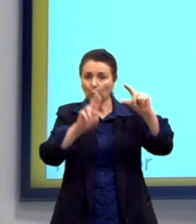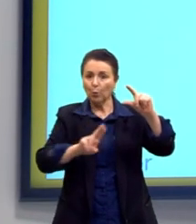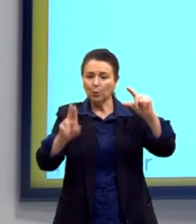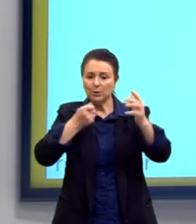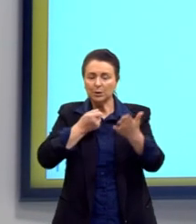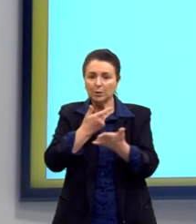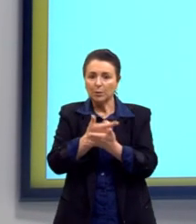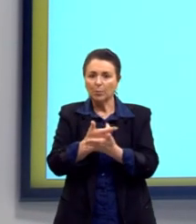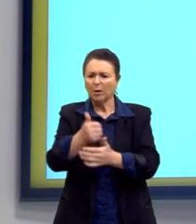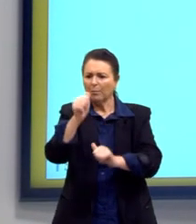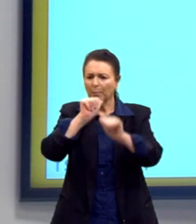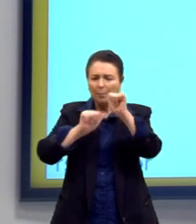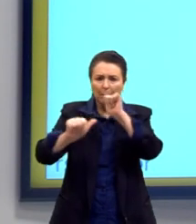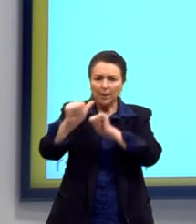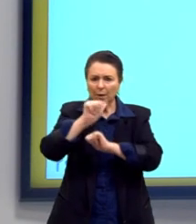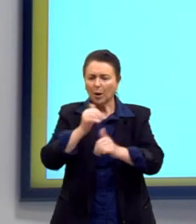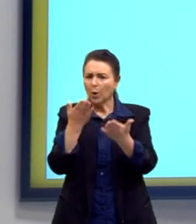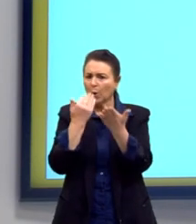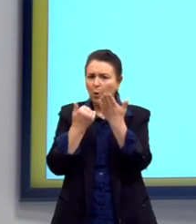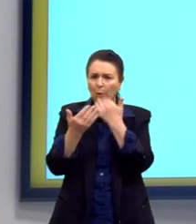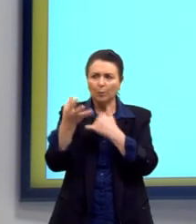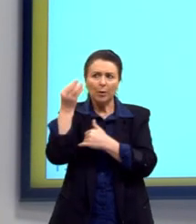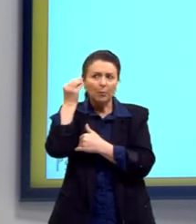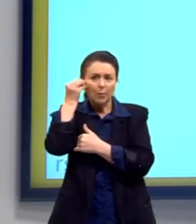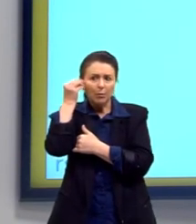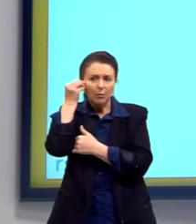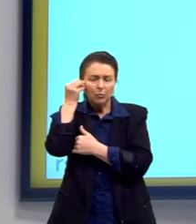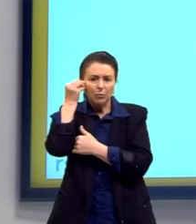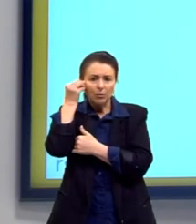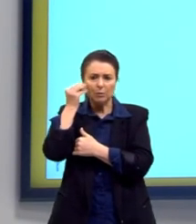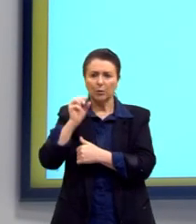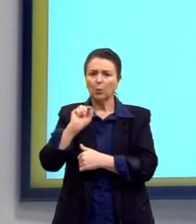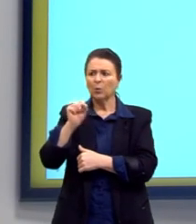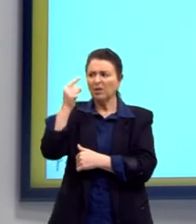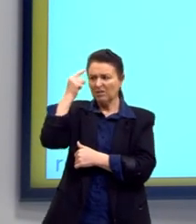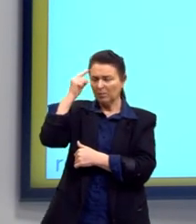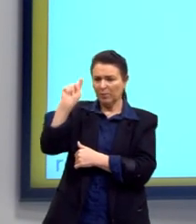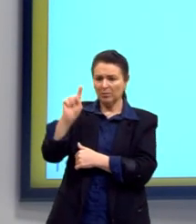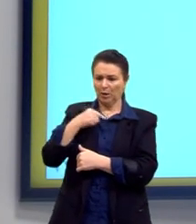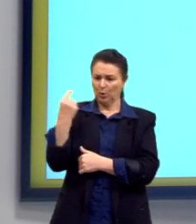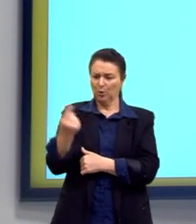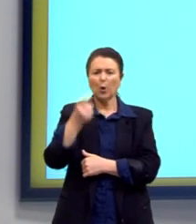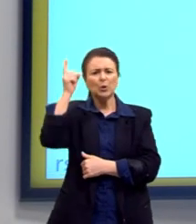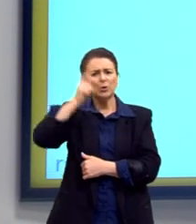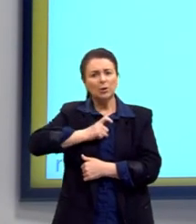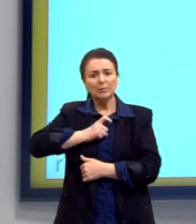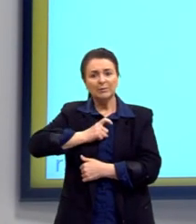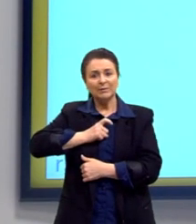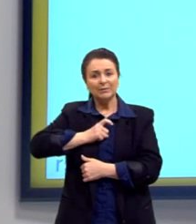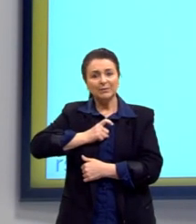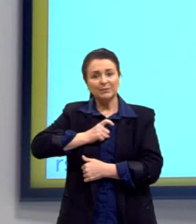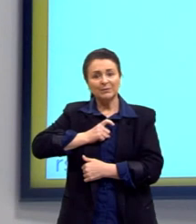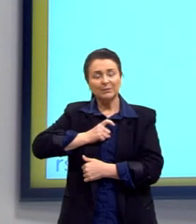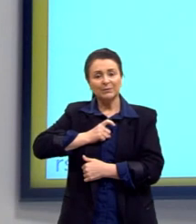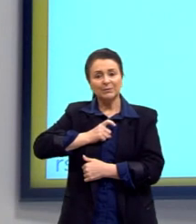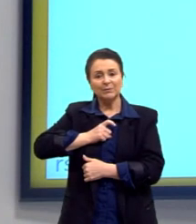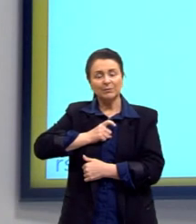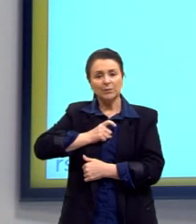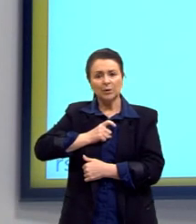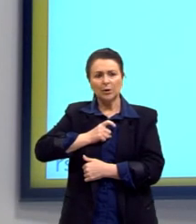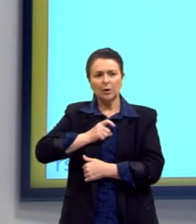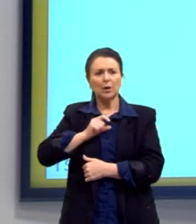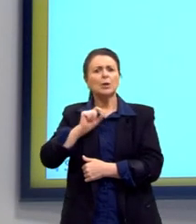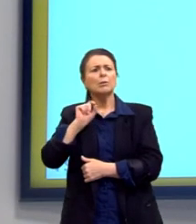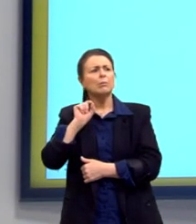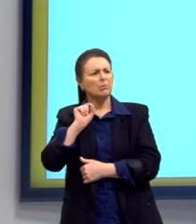compre beba coma prove o que eles pensam que nós somos e